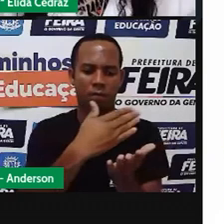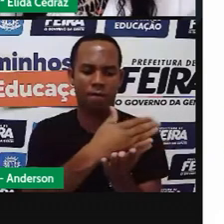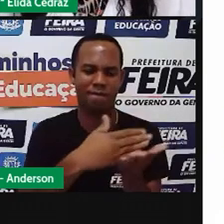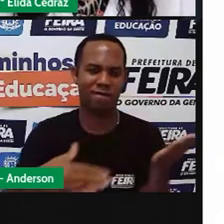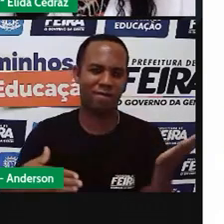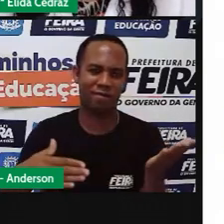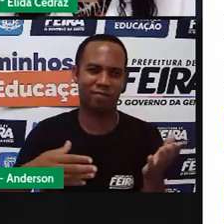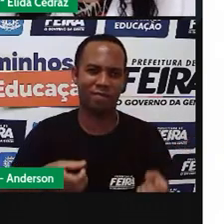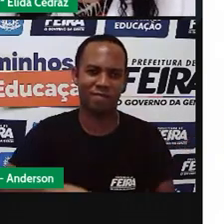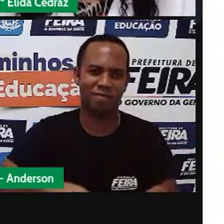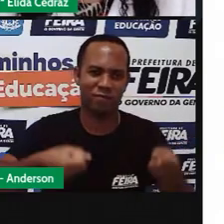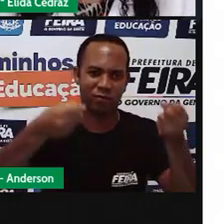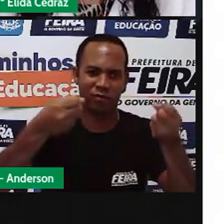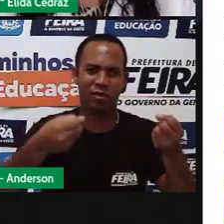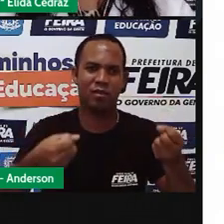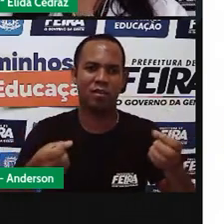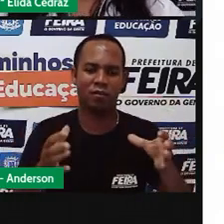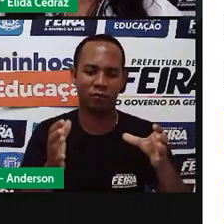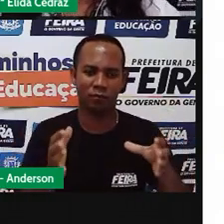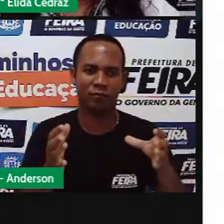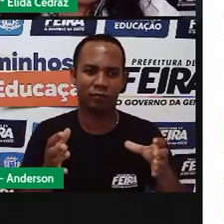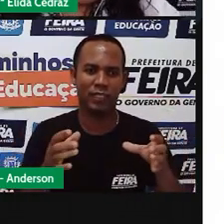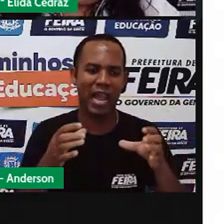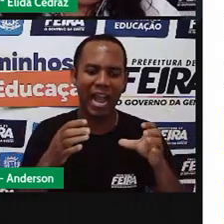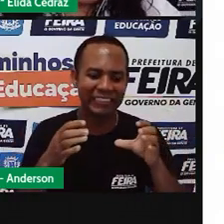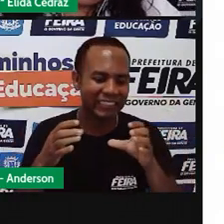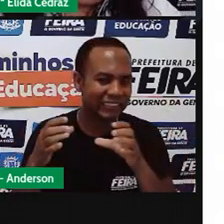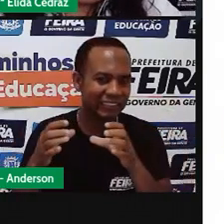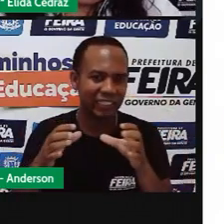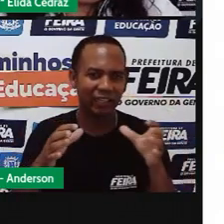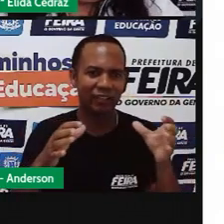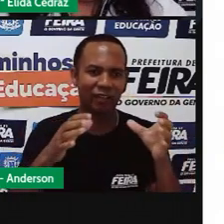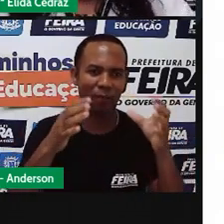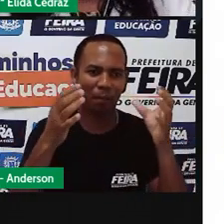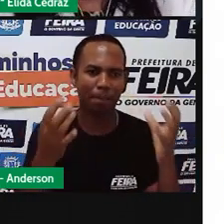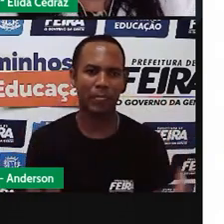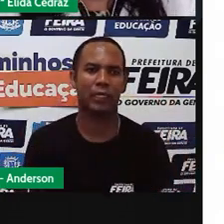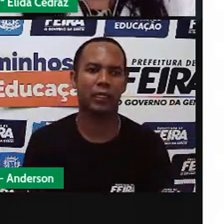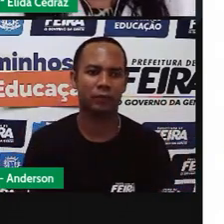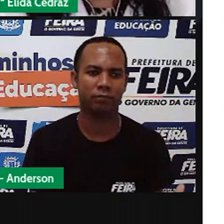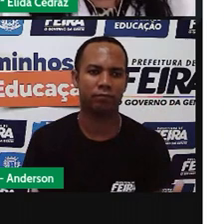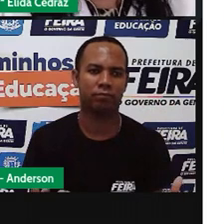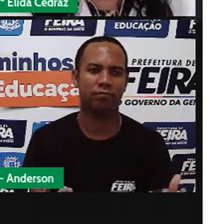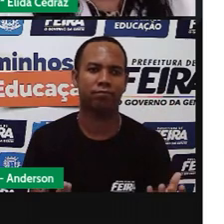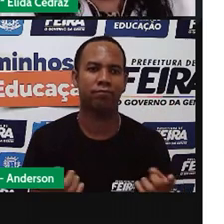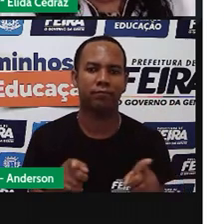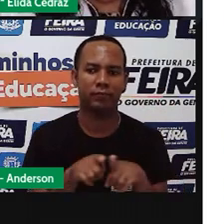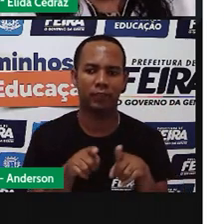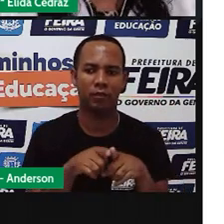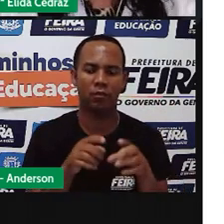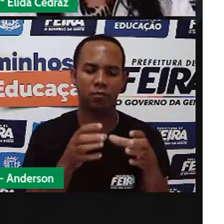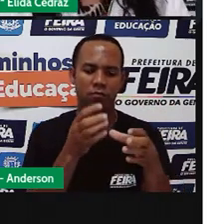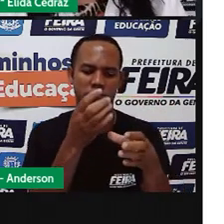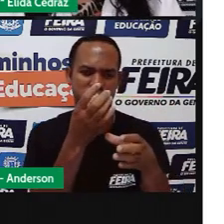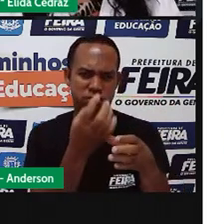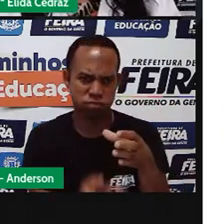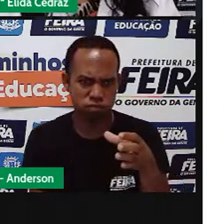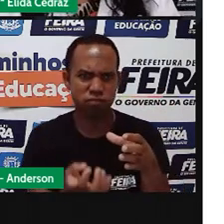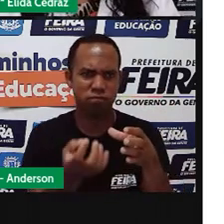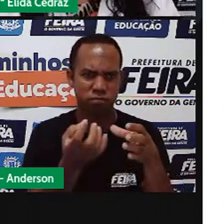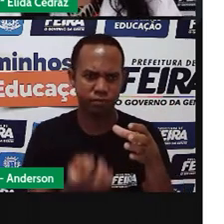eu suspendesse a caixa de papelão, ia deformar a caixa, ia afundar